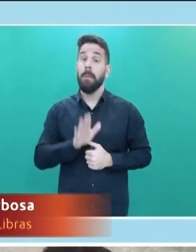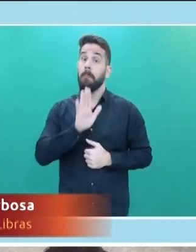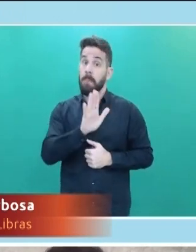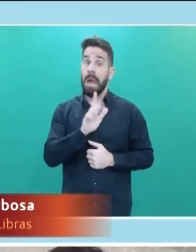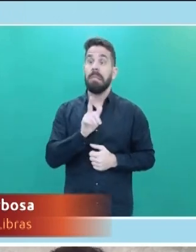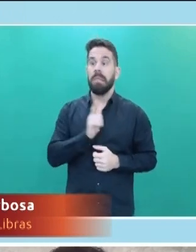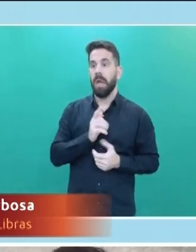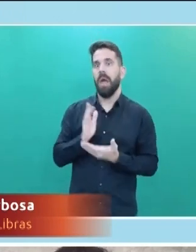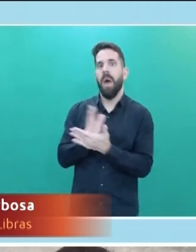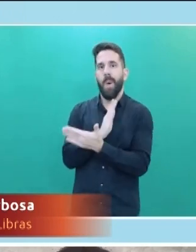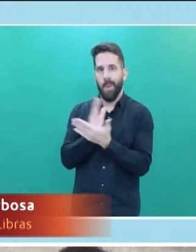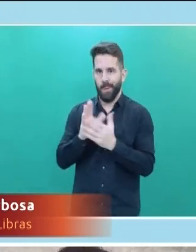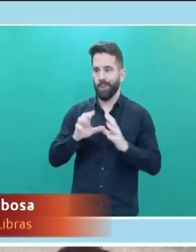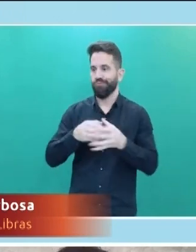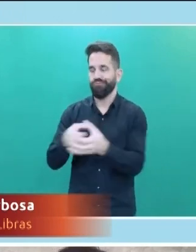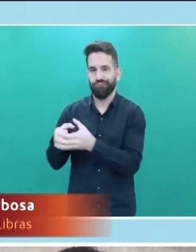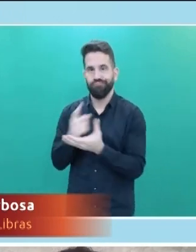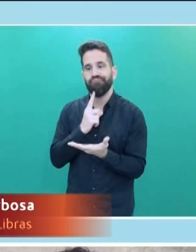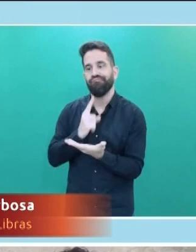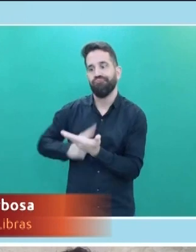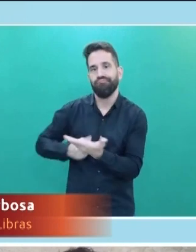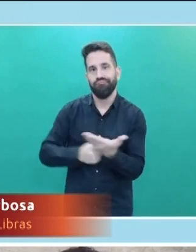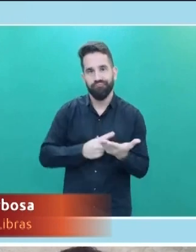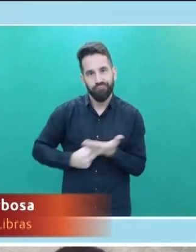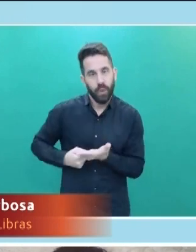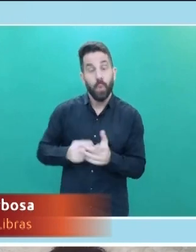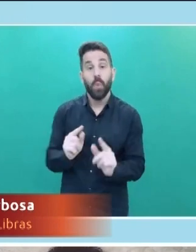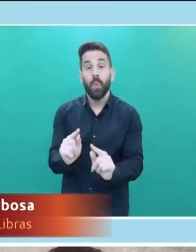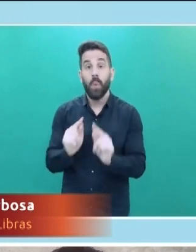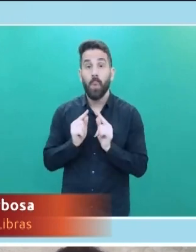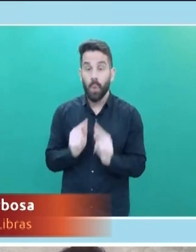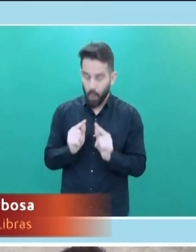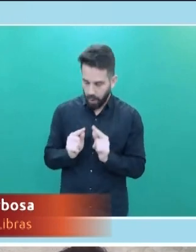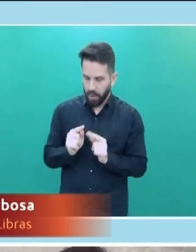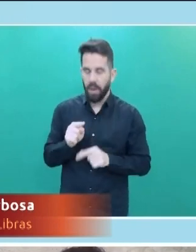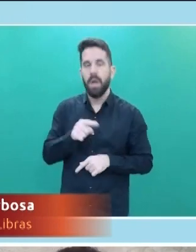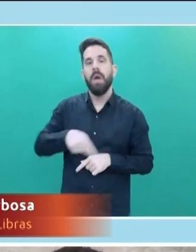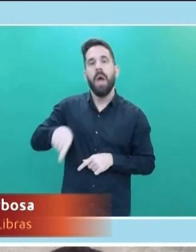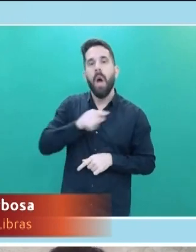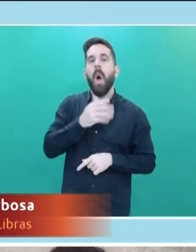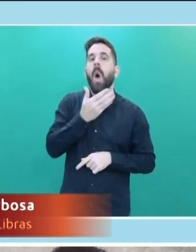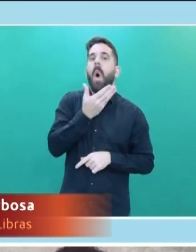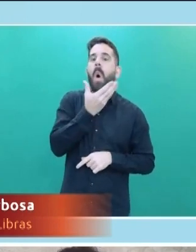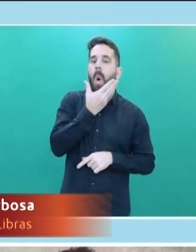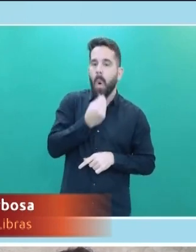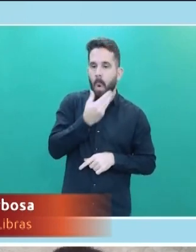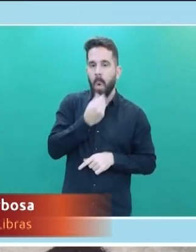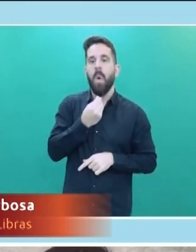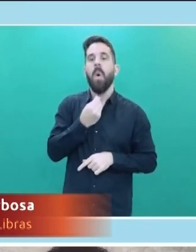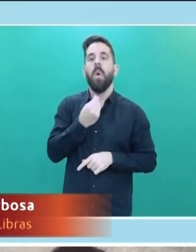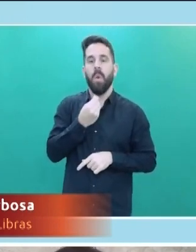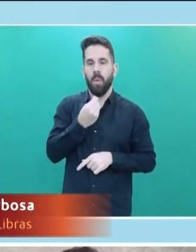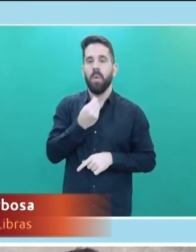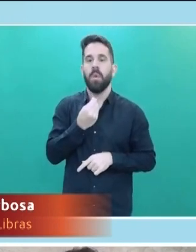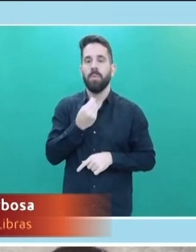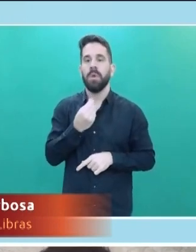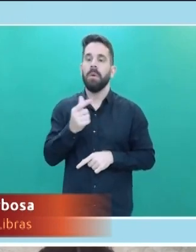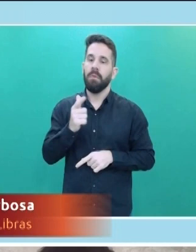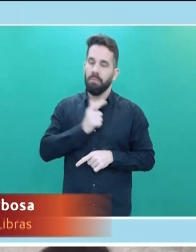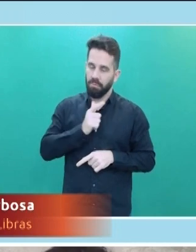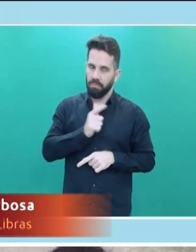das contas, os homens permaneçam com algumas características, algumas personalidades,